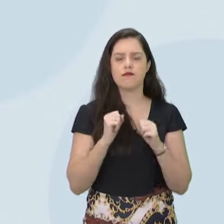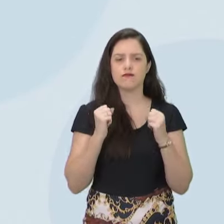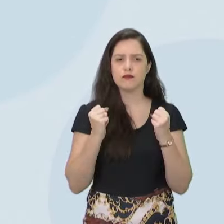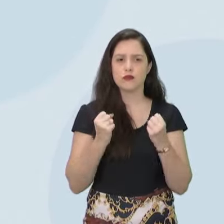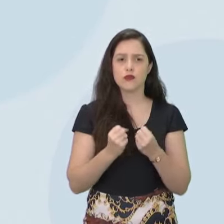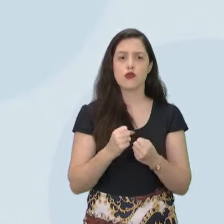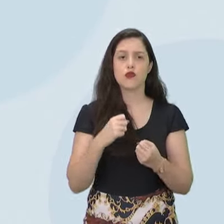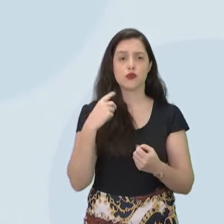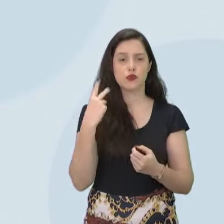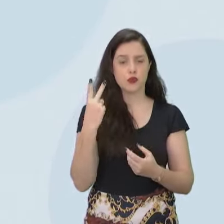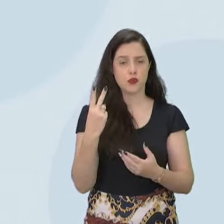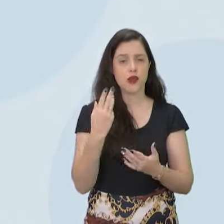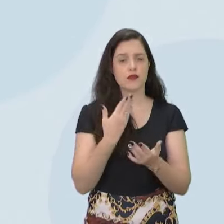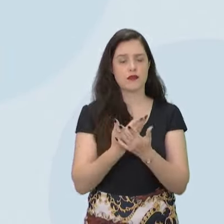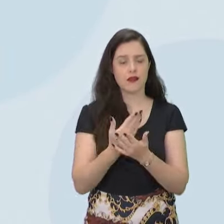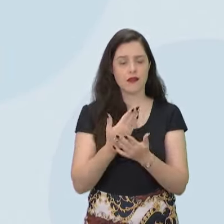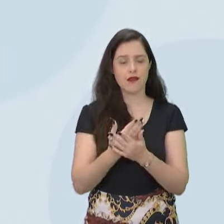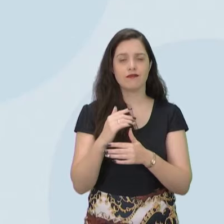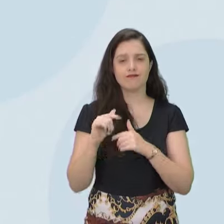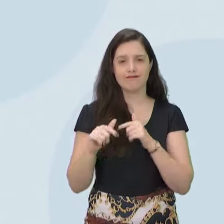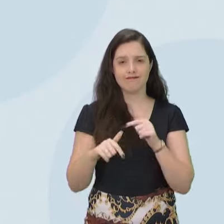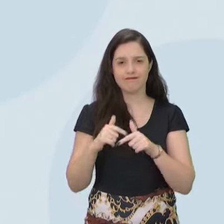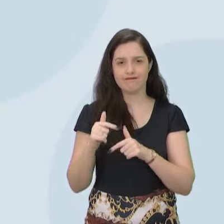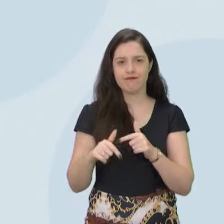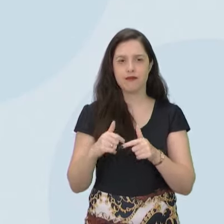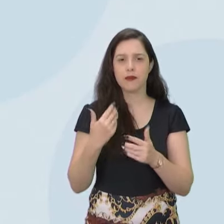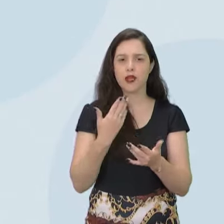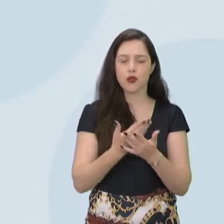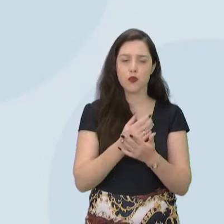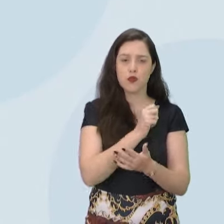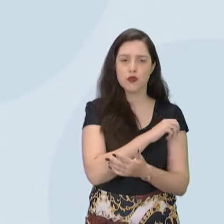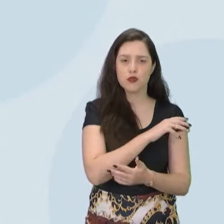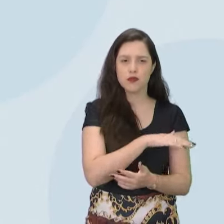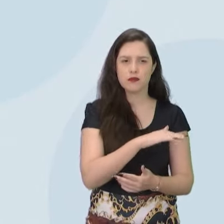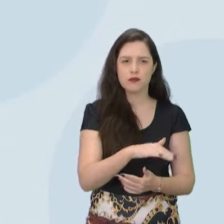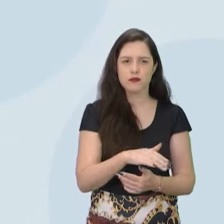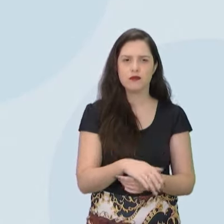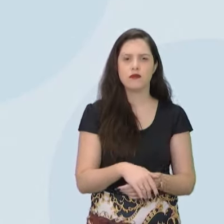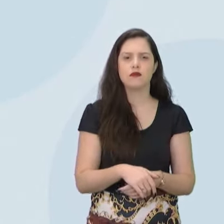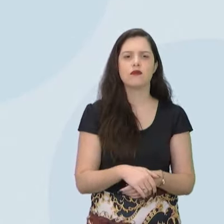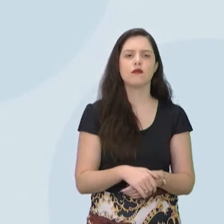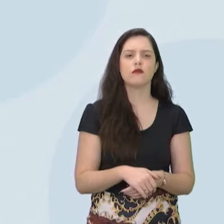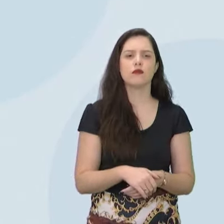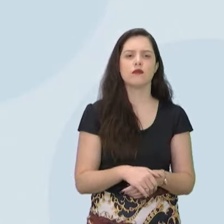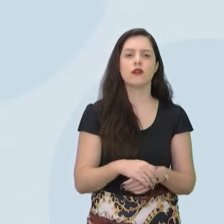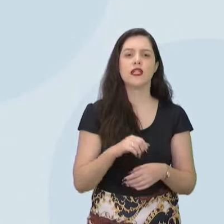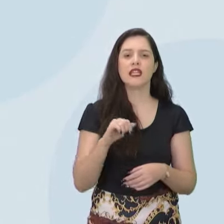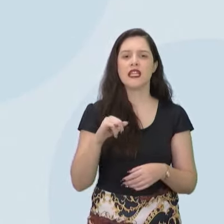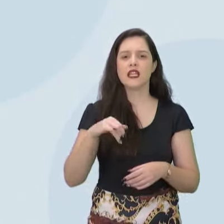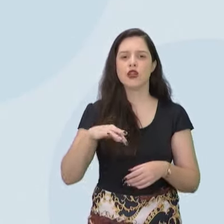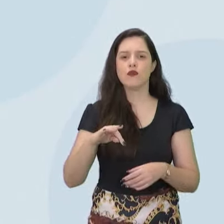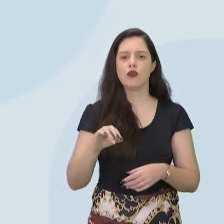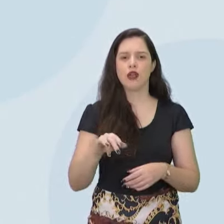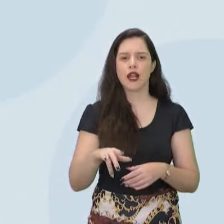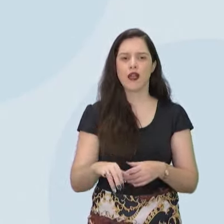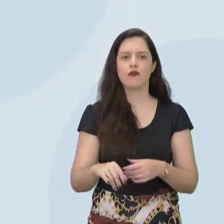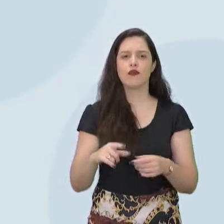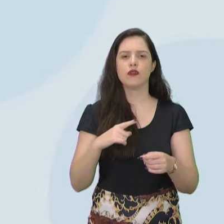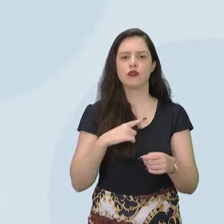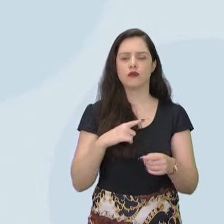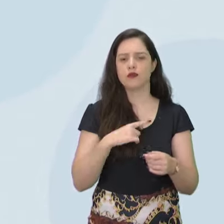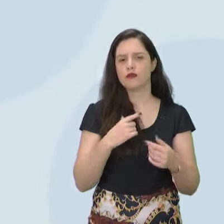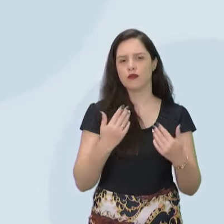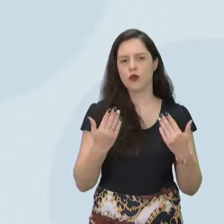2 aulas para serem trabalhadas, para que os estudantes ou grupo de estudantes criem aí esse infográfico, trazendo aí uma, por